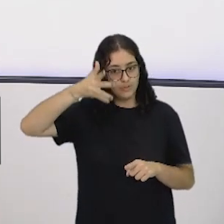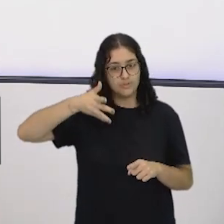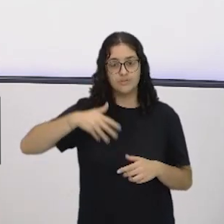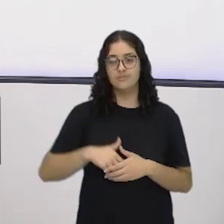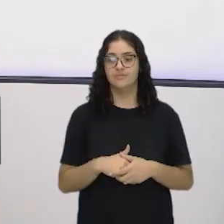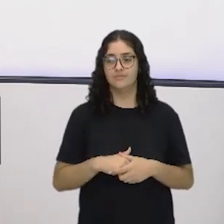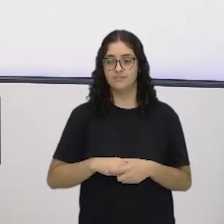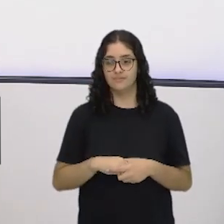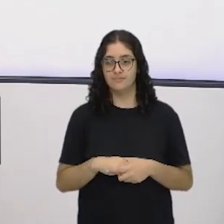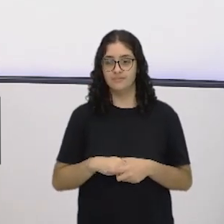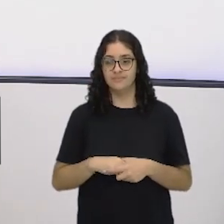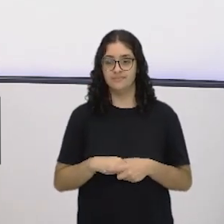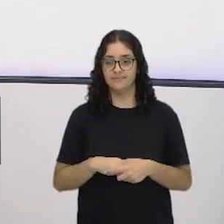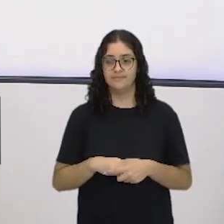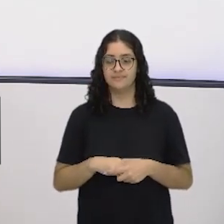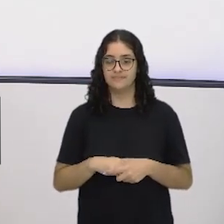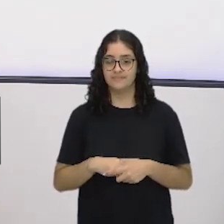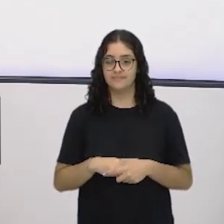só.